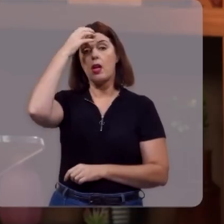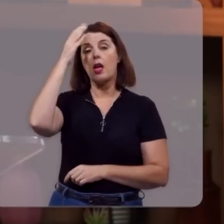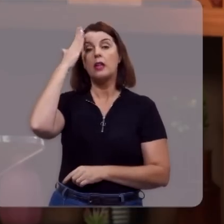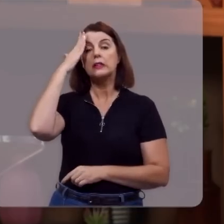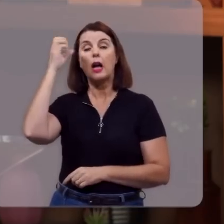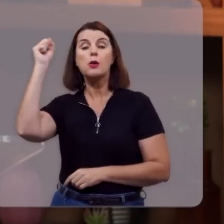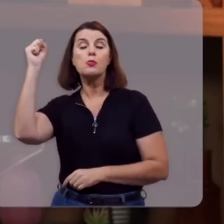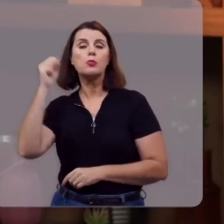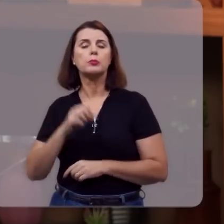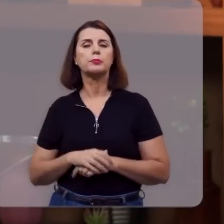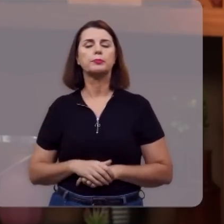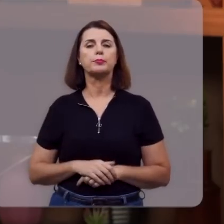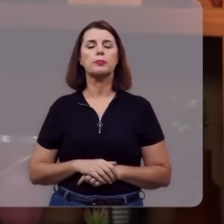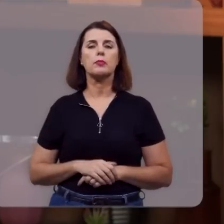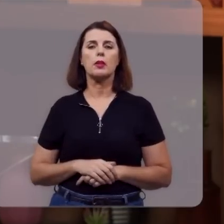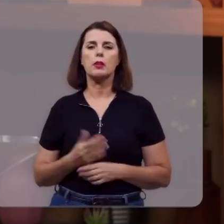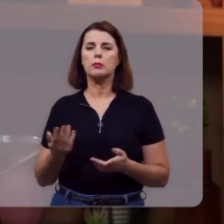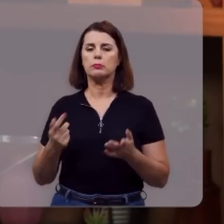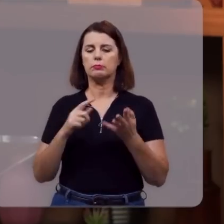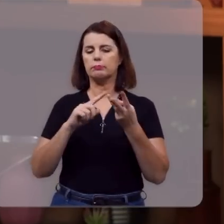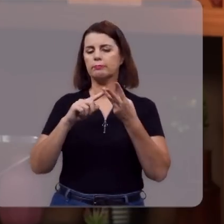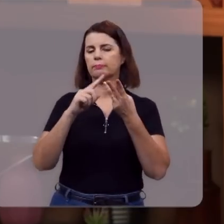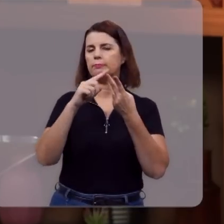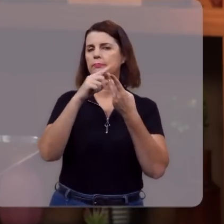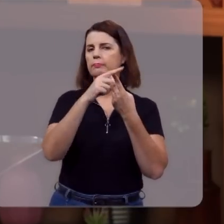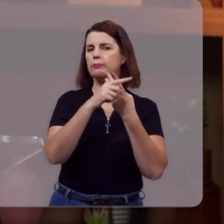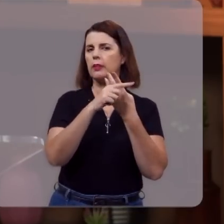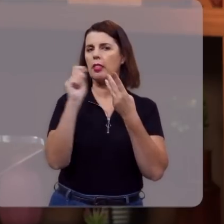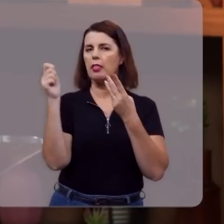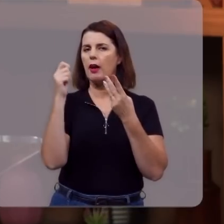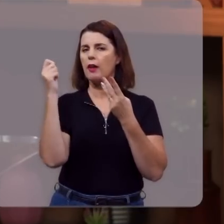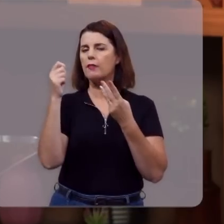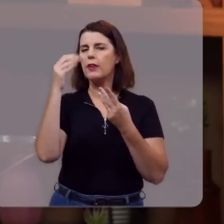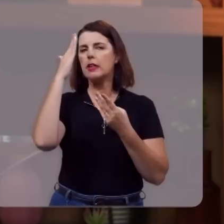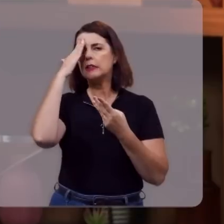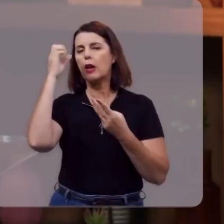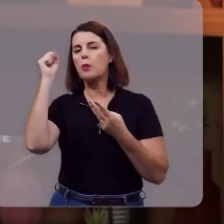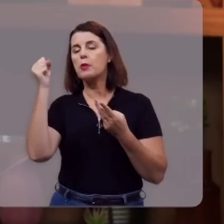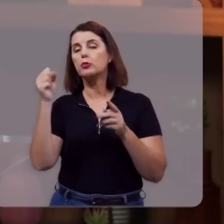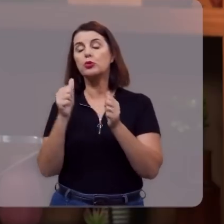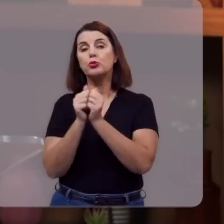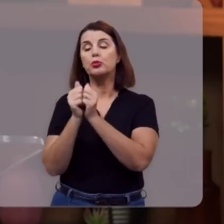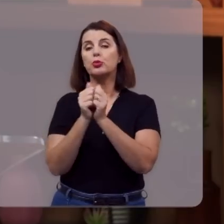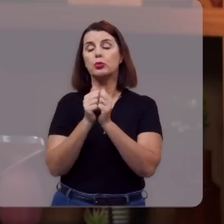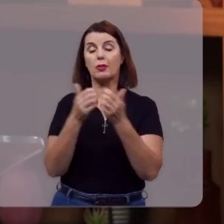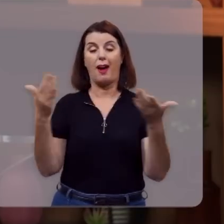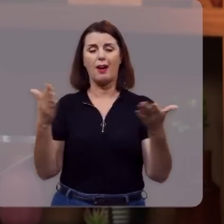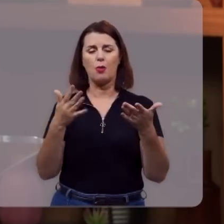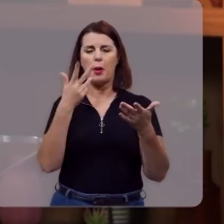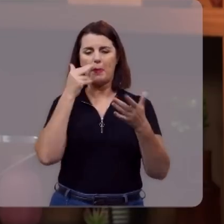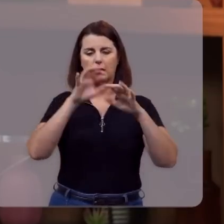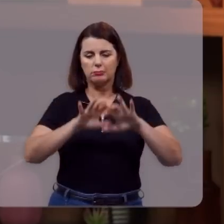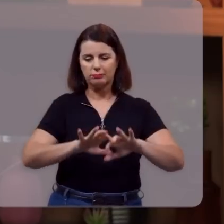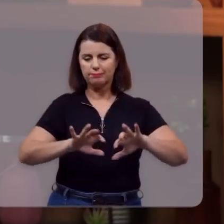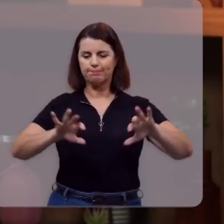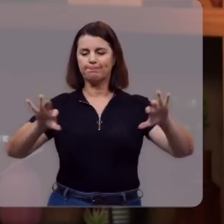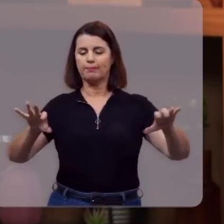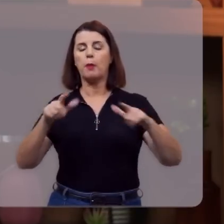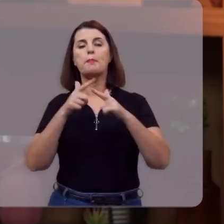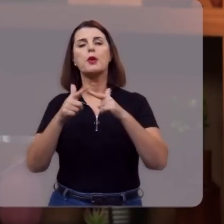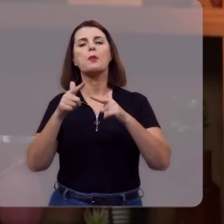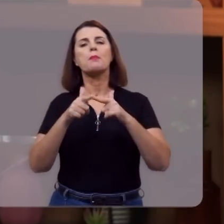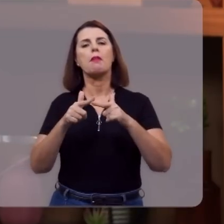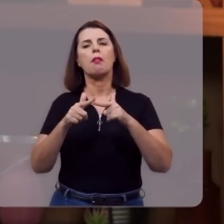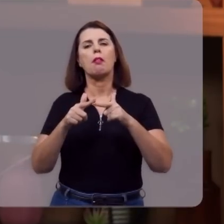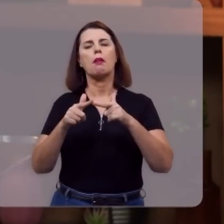e Salomão, respectivamente, agora a nação é rasgada, uma crise